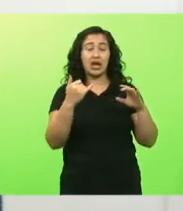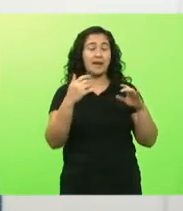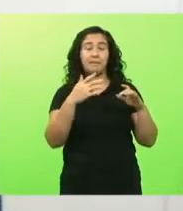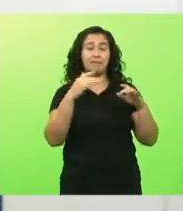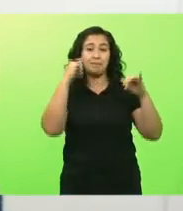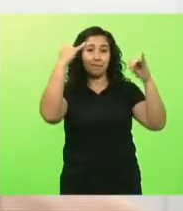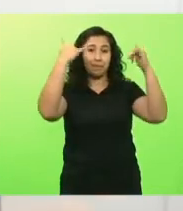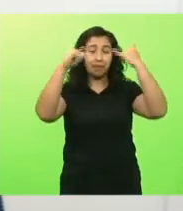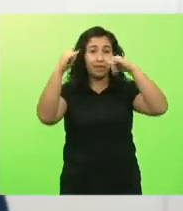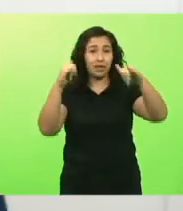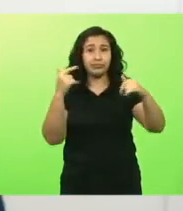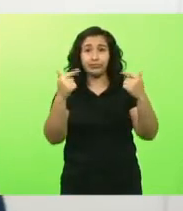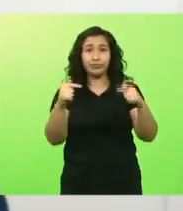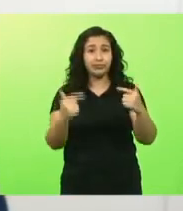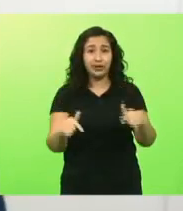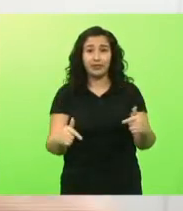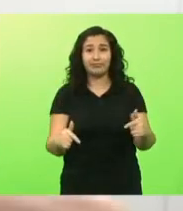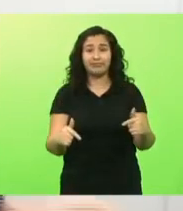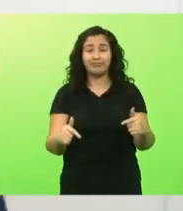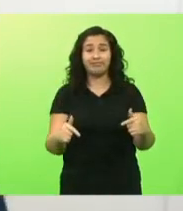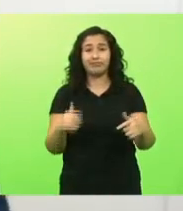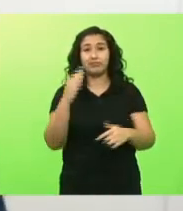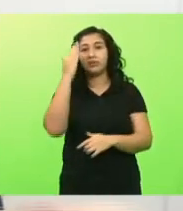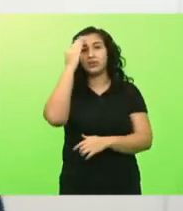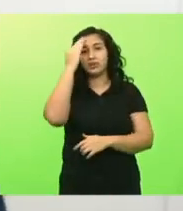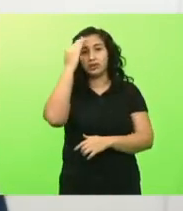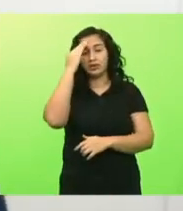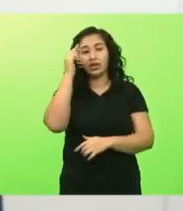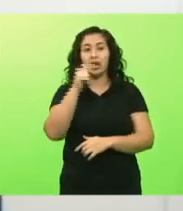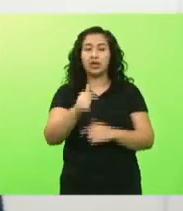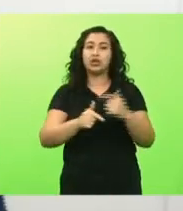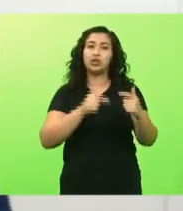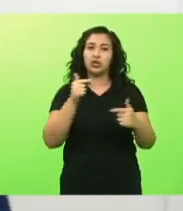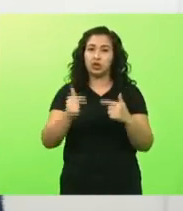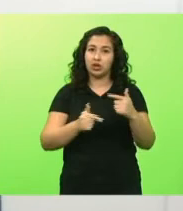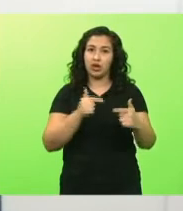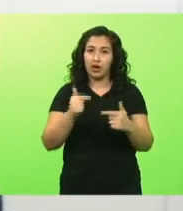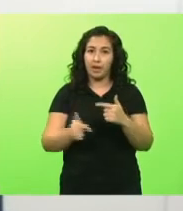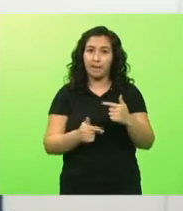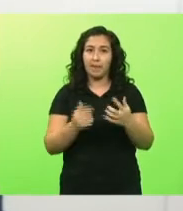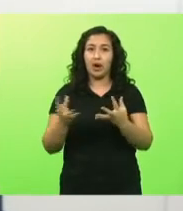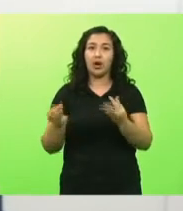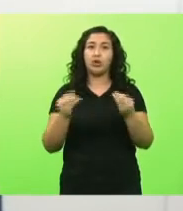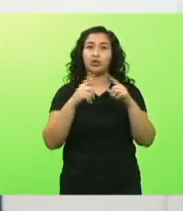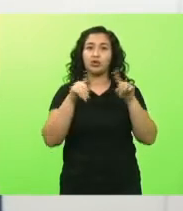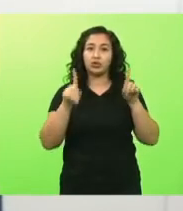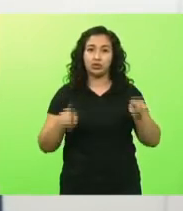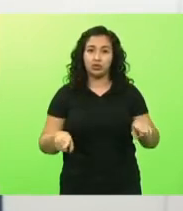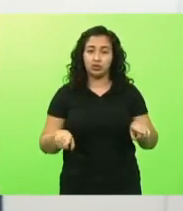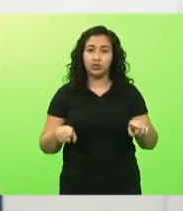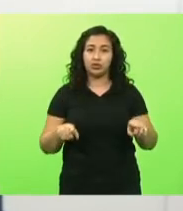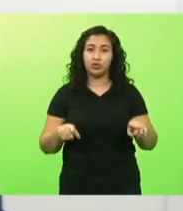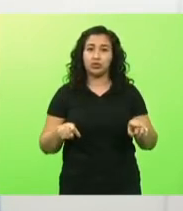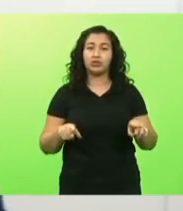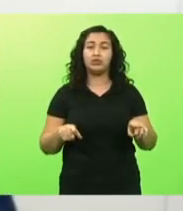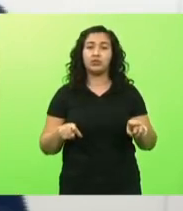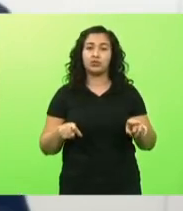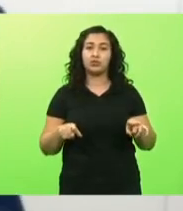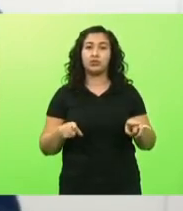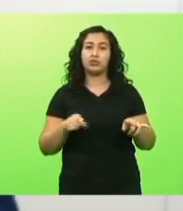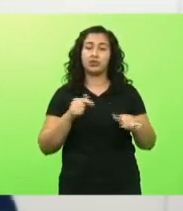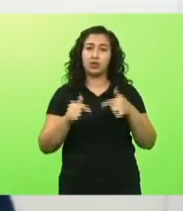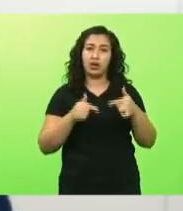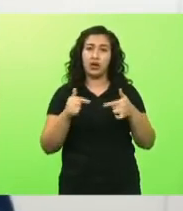depende da energia. Sei que os funcionários, os servidores, os gerentes regionais estão fazendo o possível. Mas